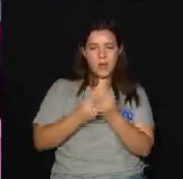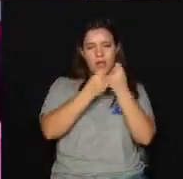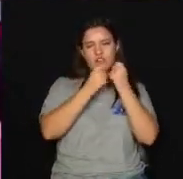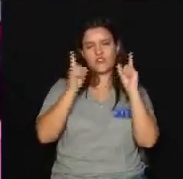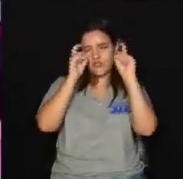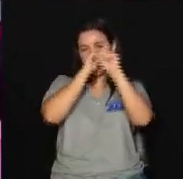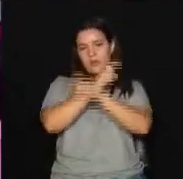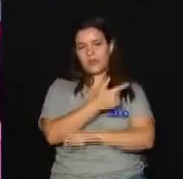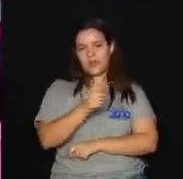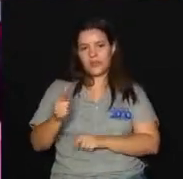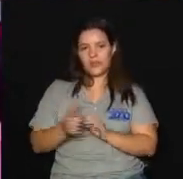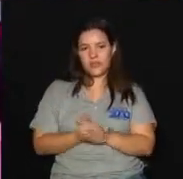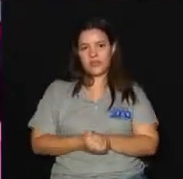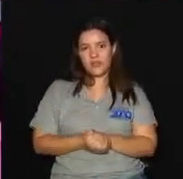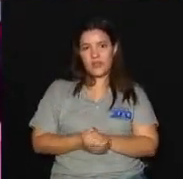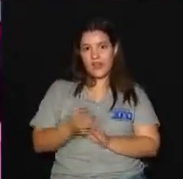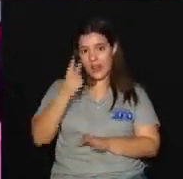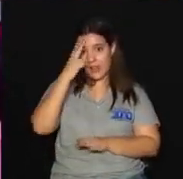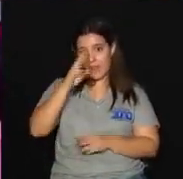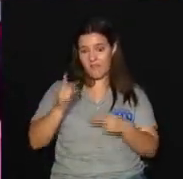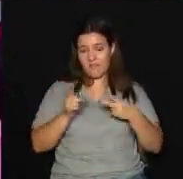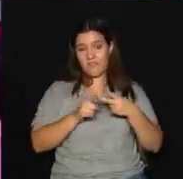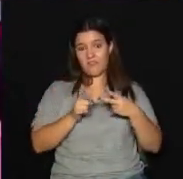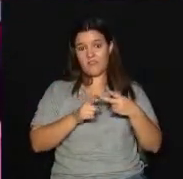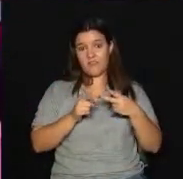dificuldade. Vamos lembrar que o vice do Dário